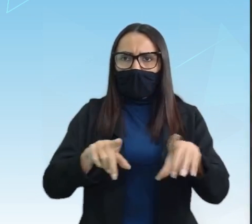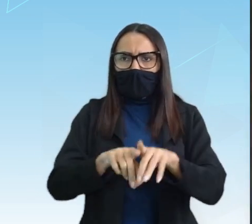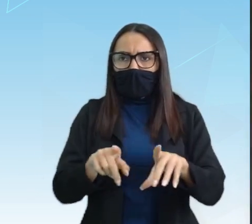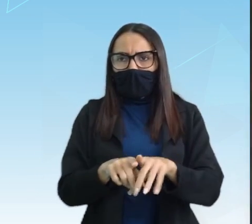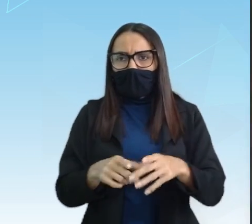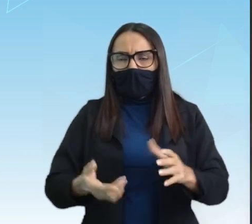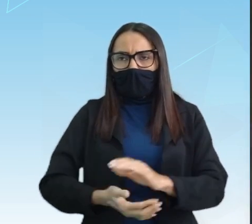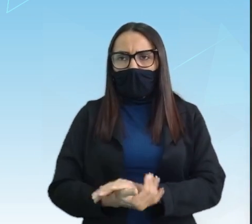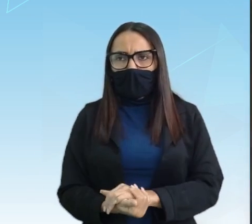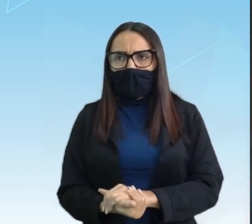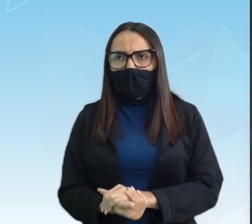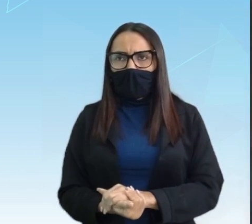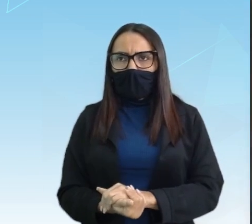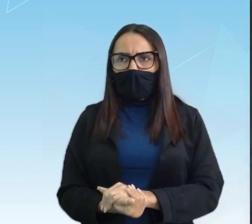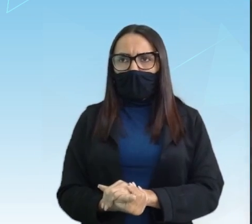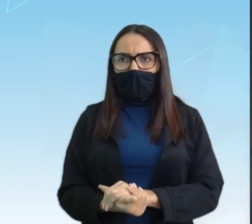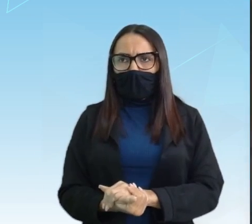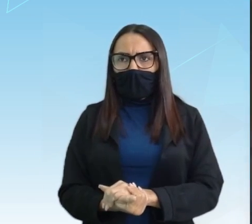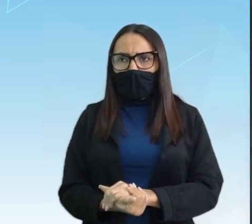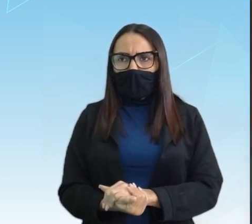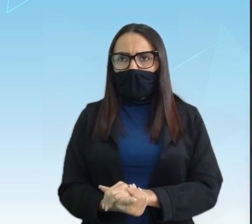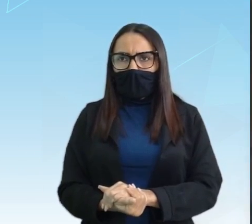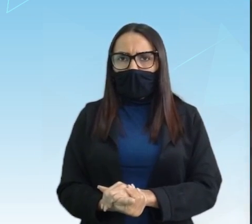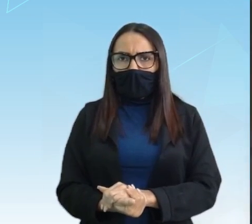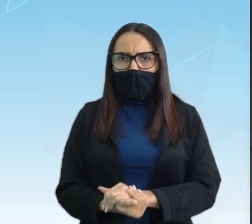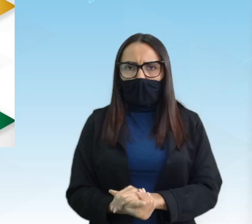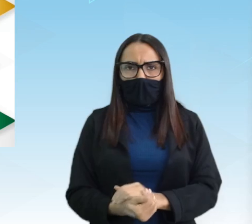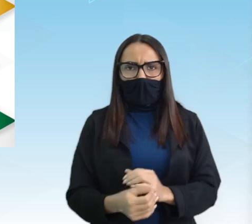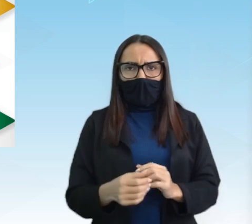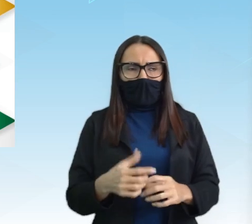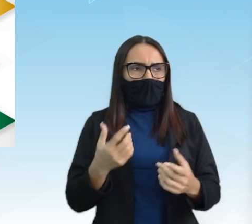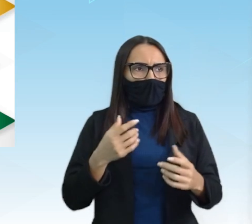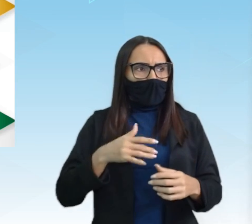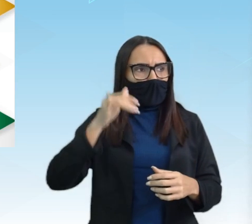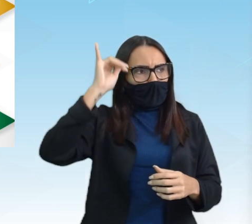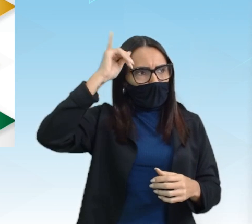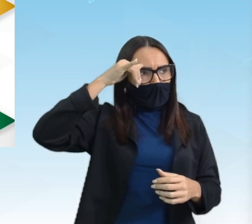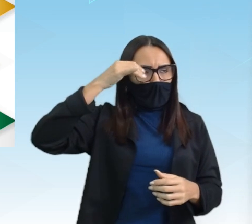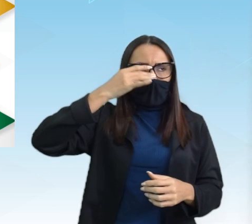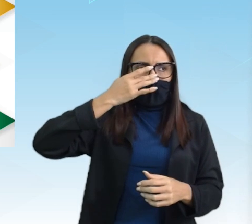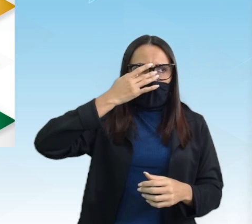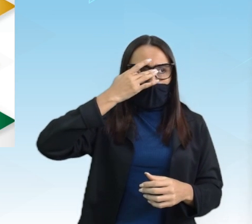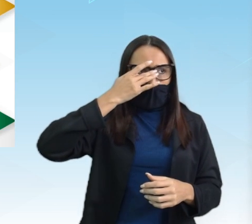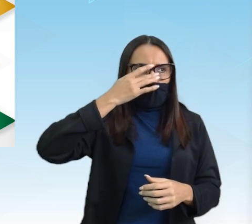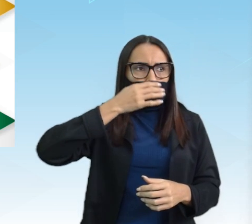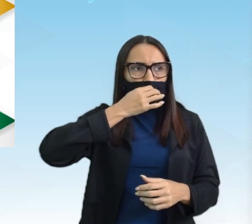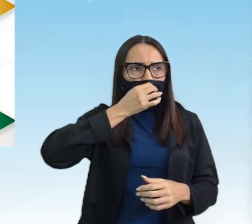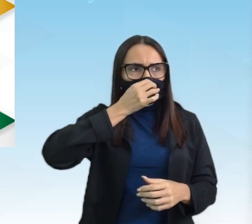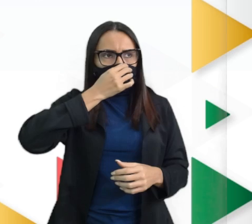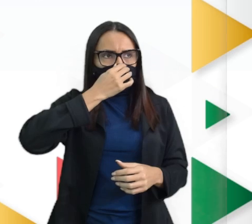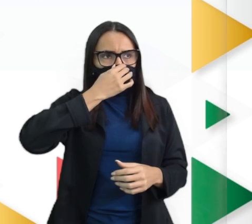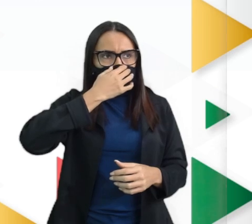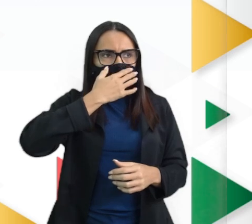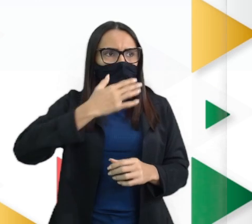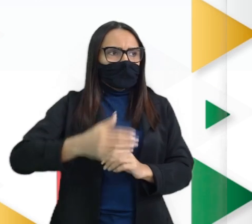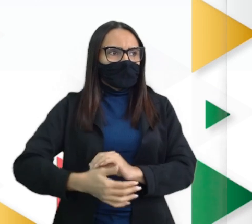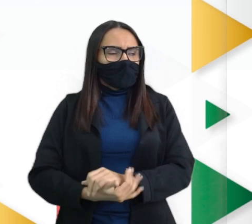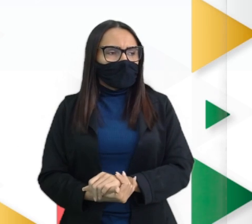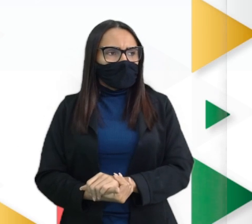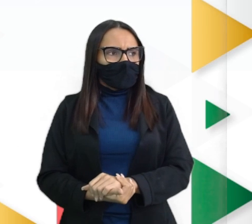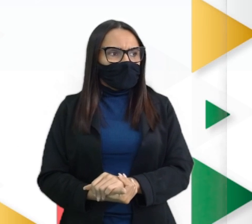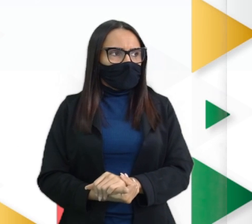seus derivados. Aí está a rota da boiada, né? Tá meio clarinho, mas dá para vocês verem aí nos slides. Dá para